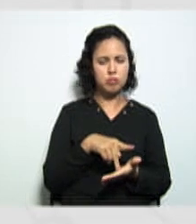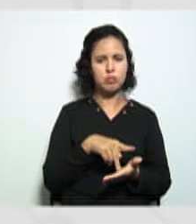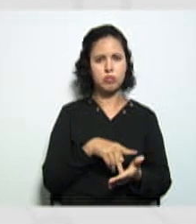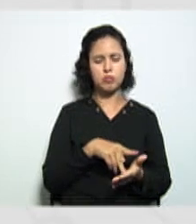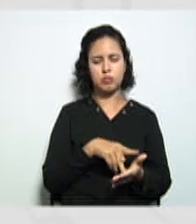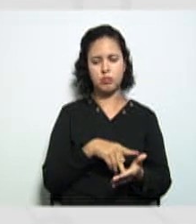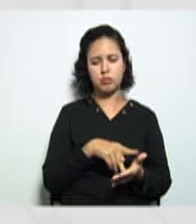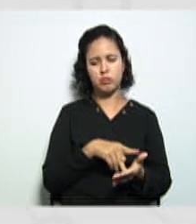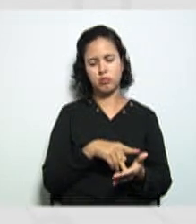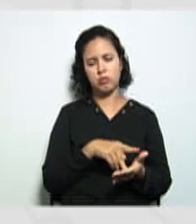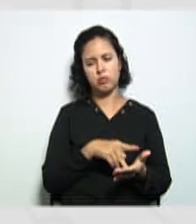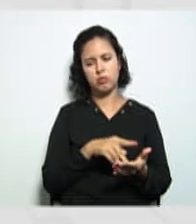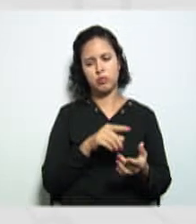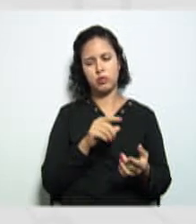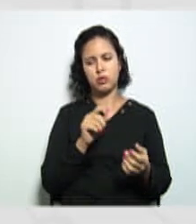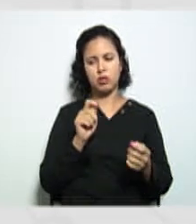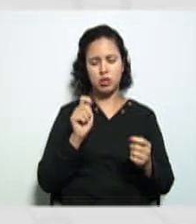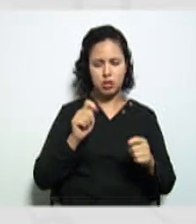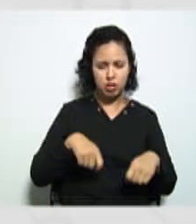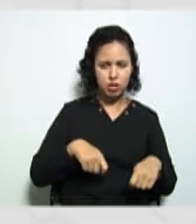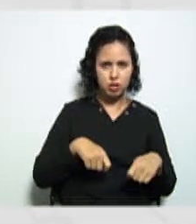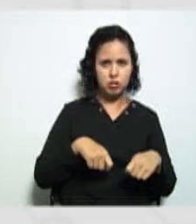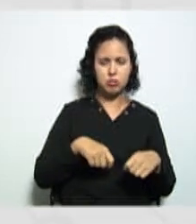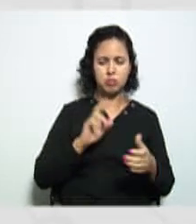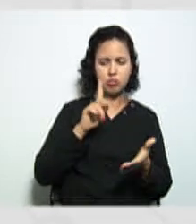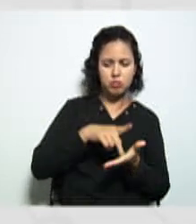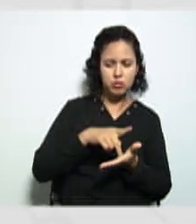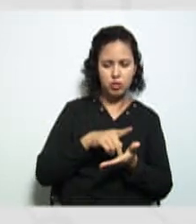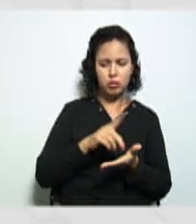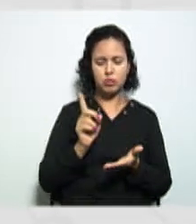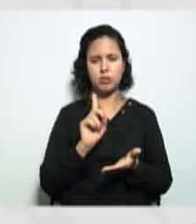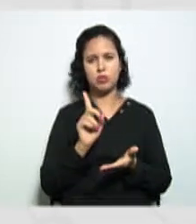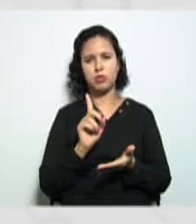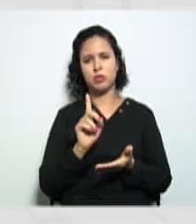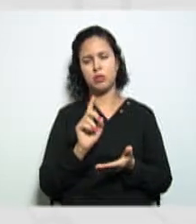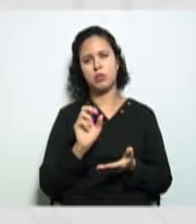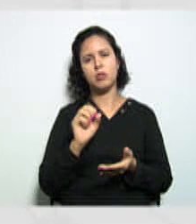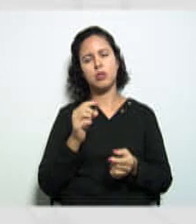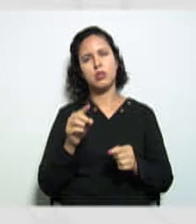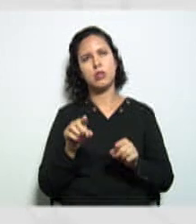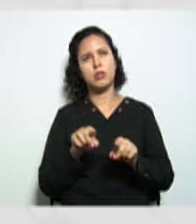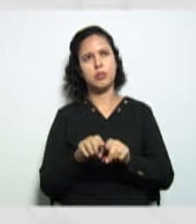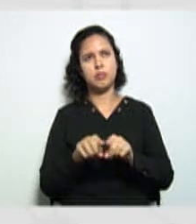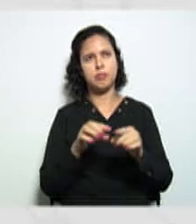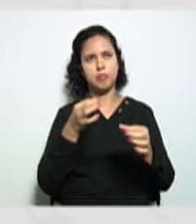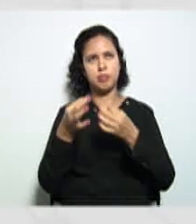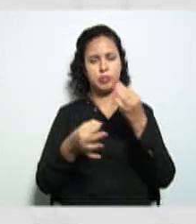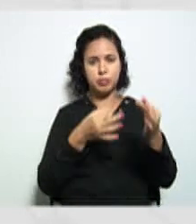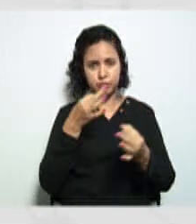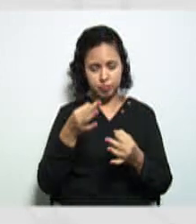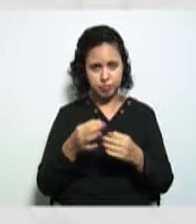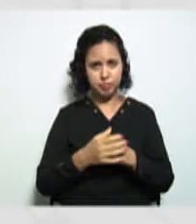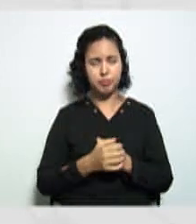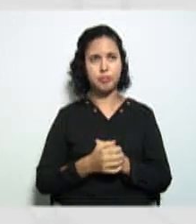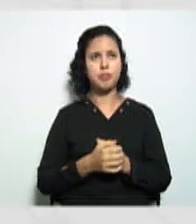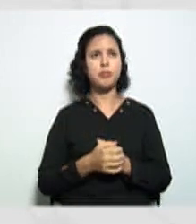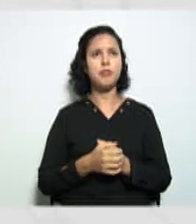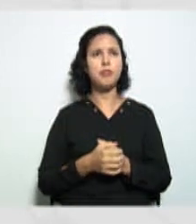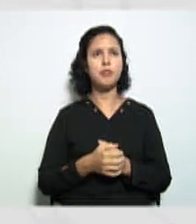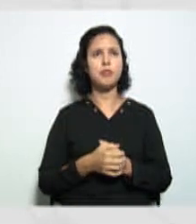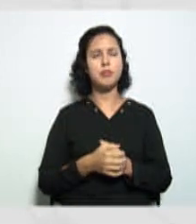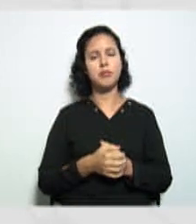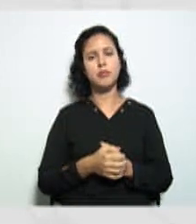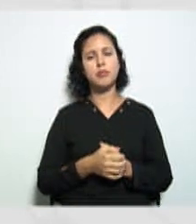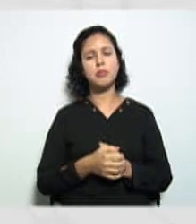é falível, né? Eu posso comprovar ou não, e ele é argumentativo. Então, nessas características,